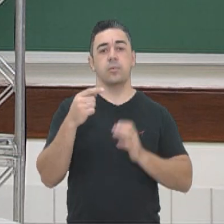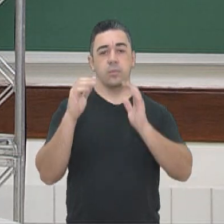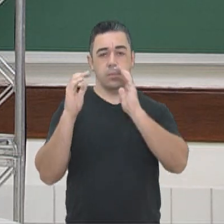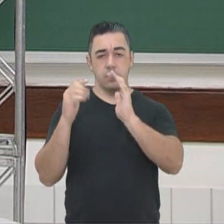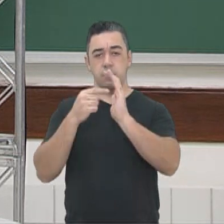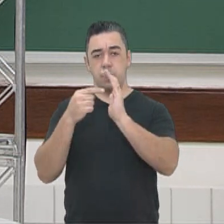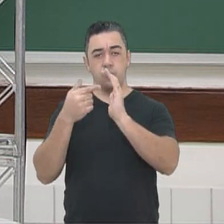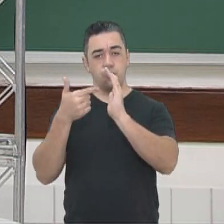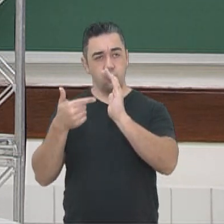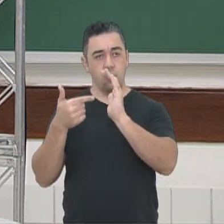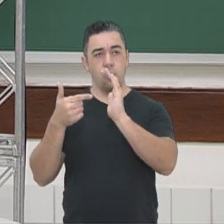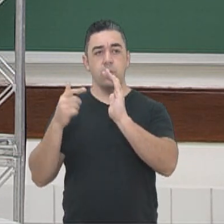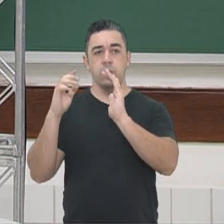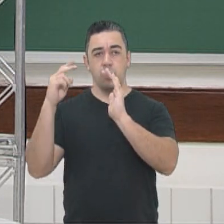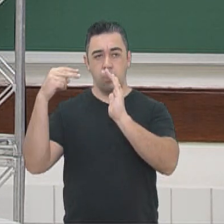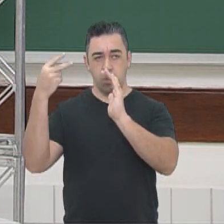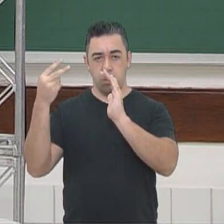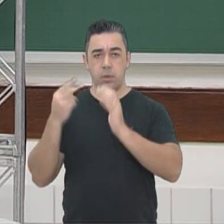menos